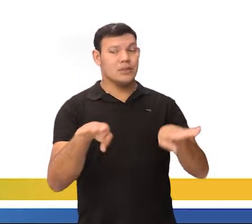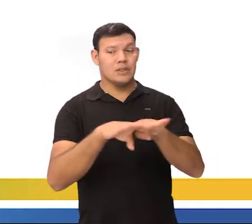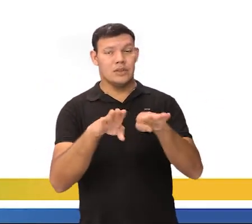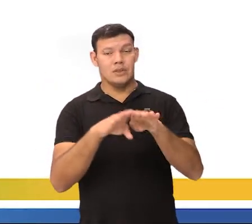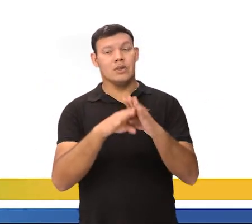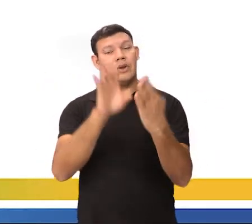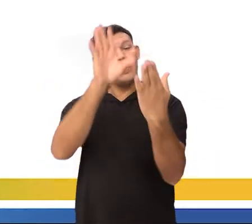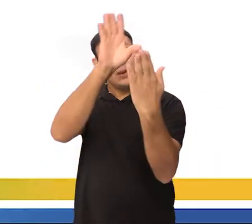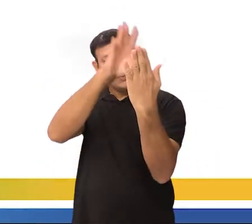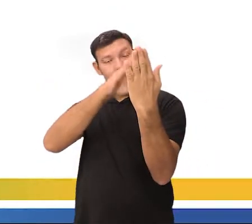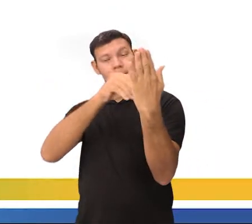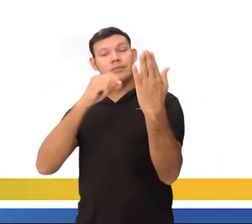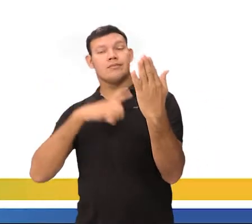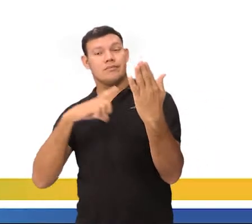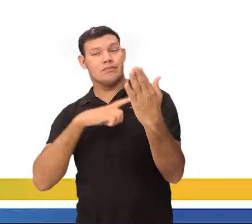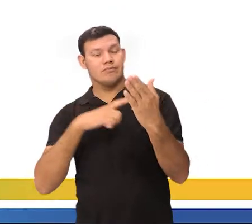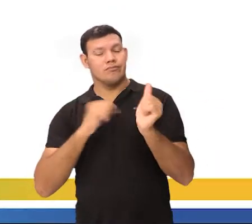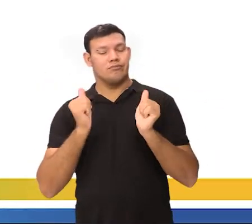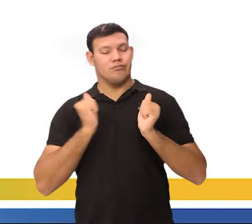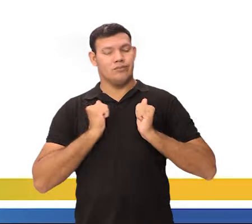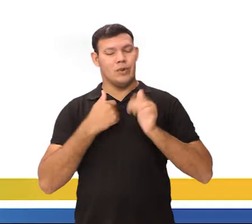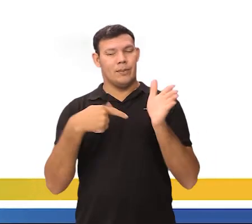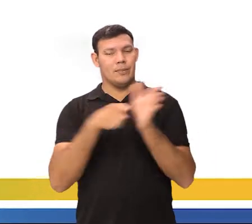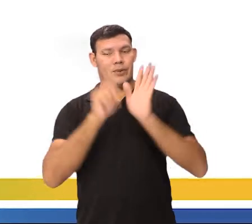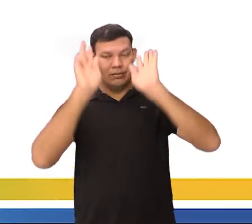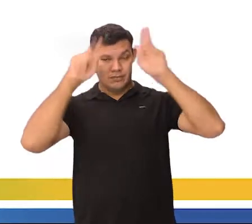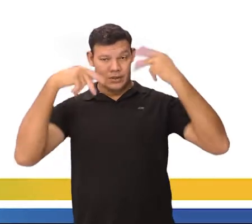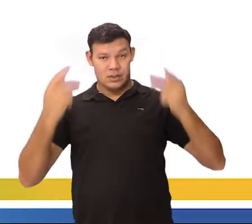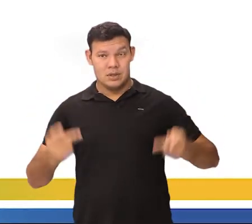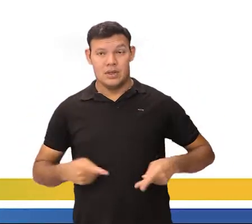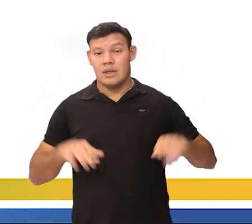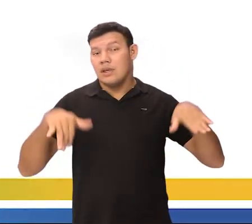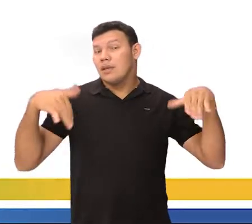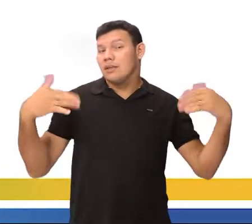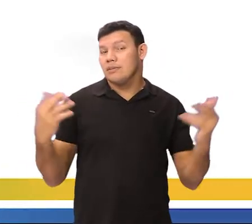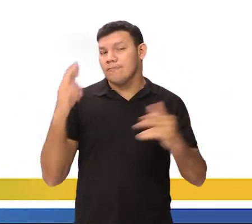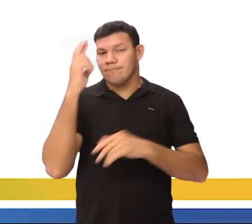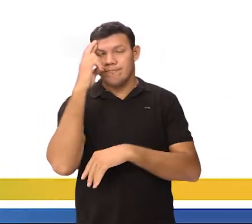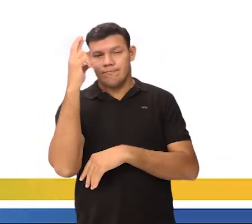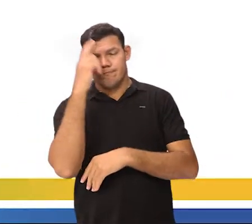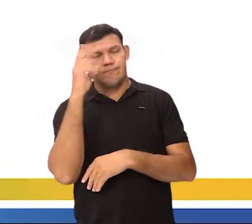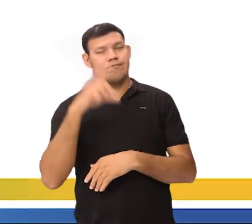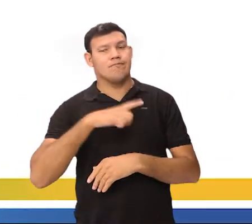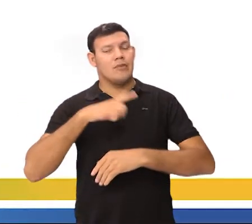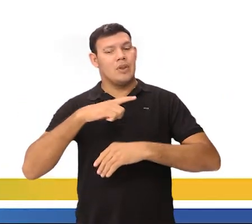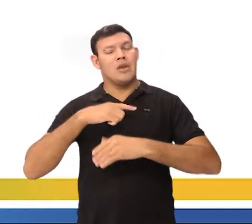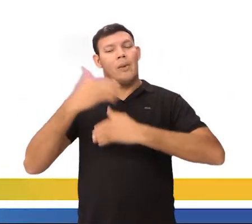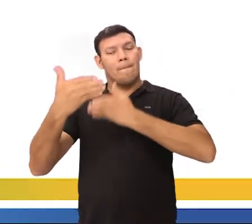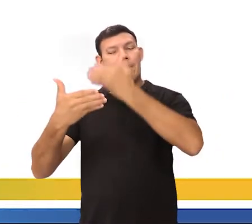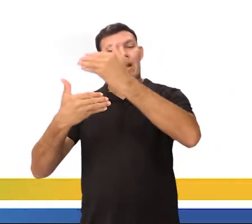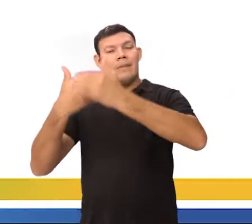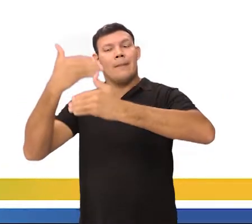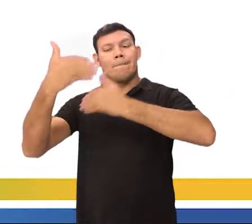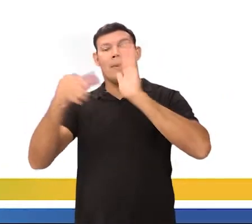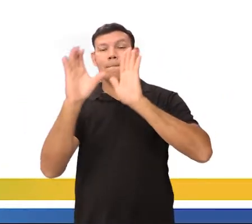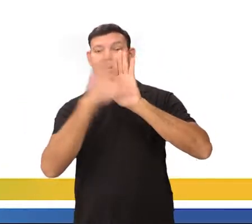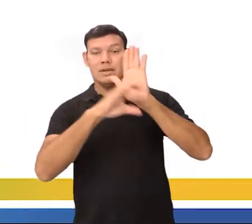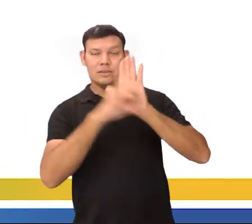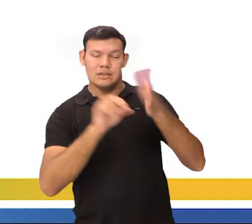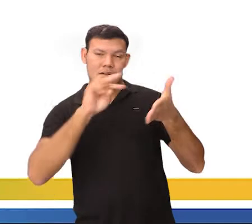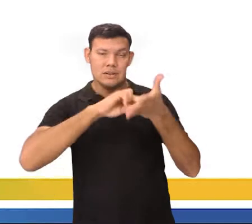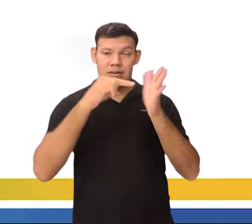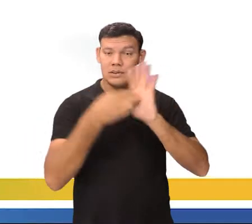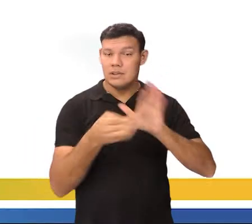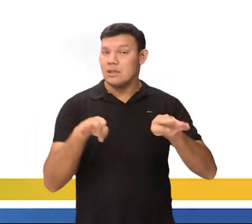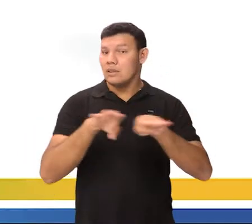de comportamento para os seres humanos. Então, a história ela tem essa sucessão de conceitos e